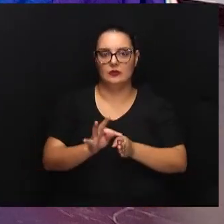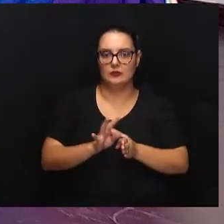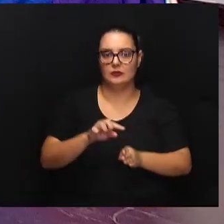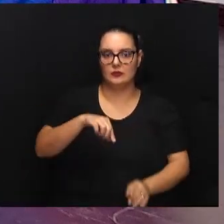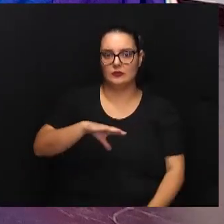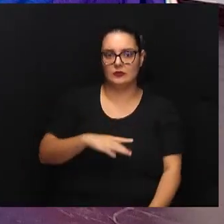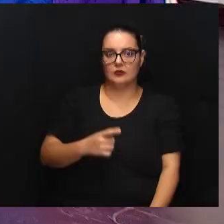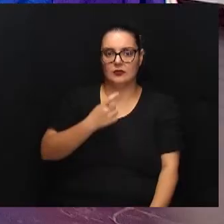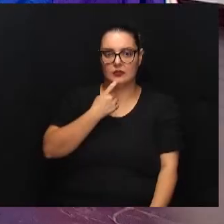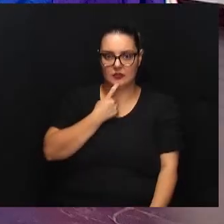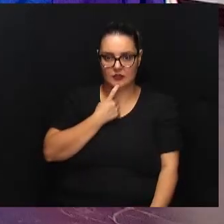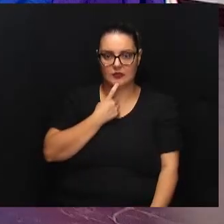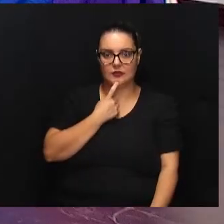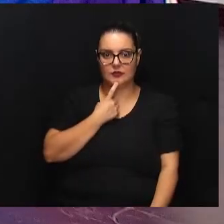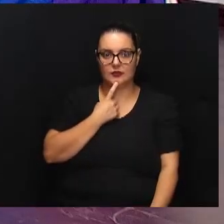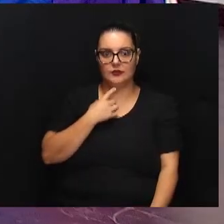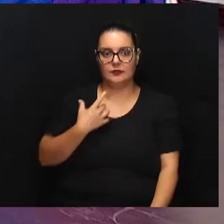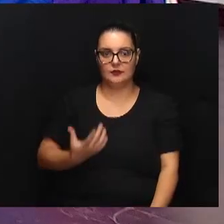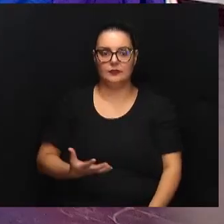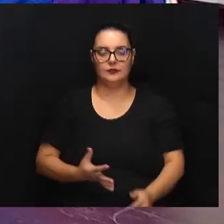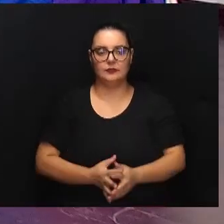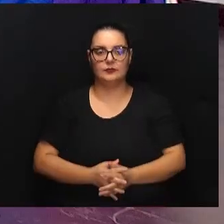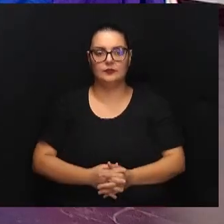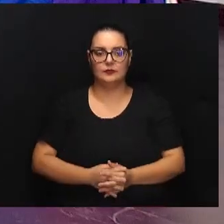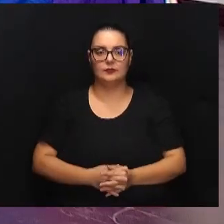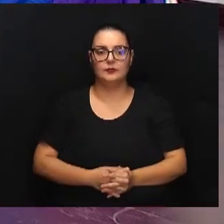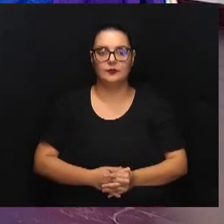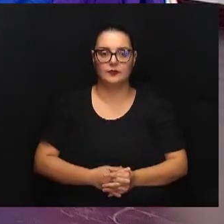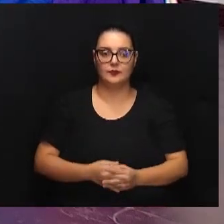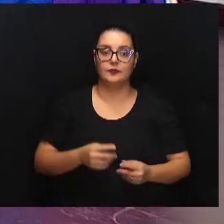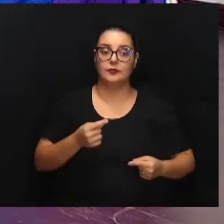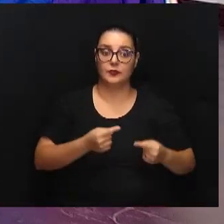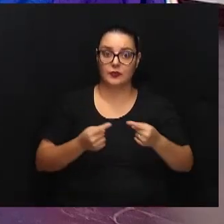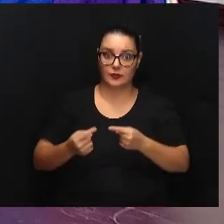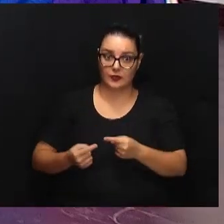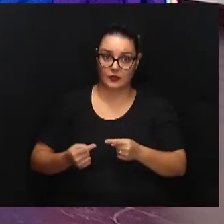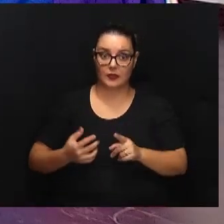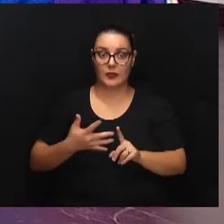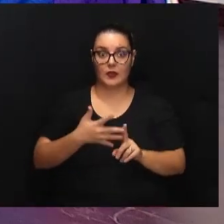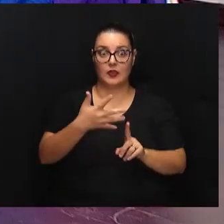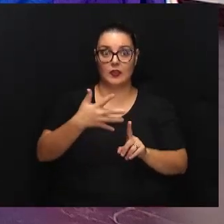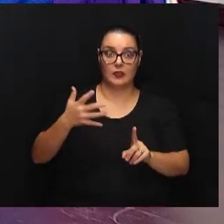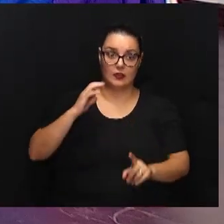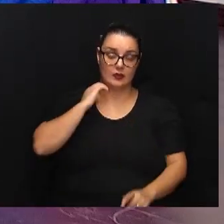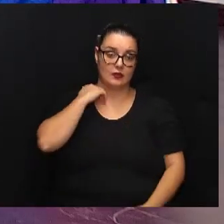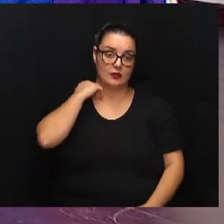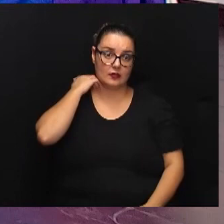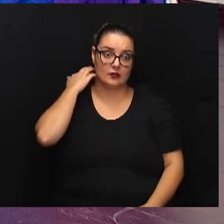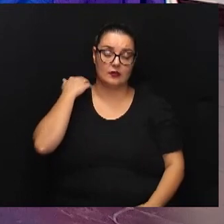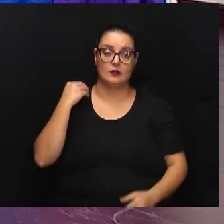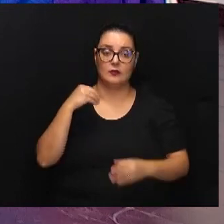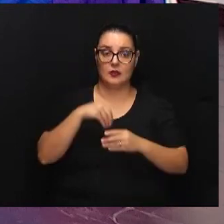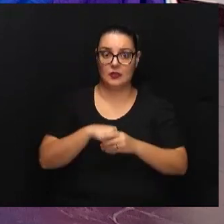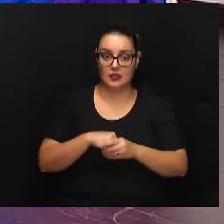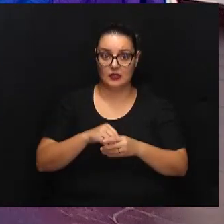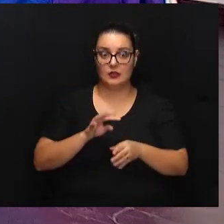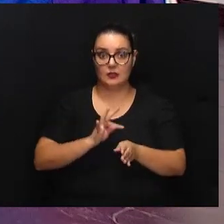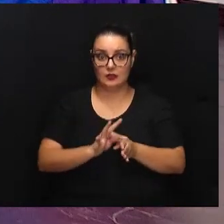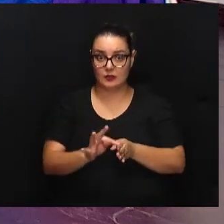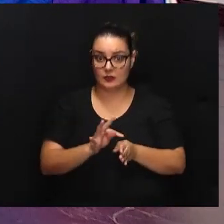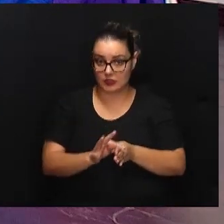E o debate LGBT para dentro do Conselho Tutelar, ou seja, de crianças e